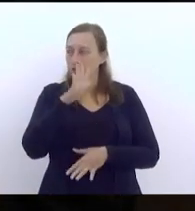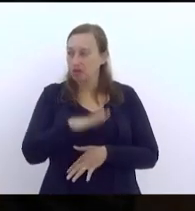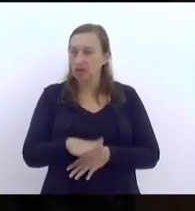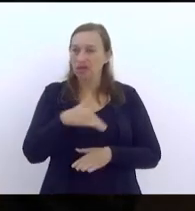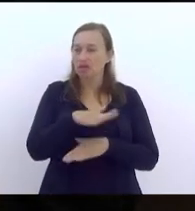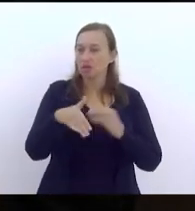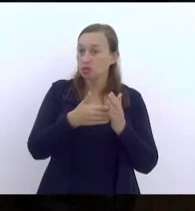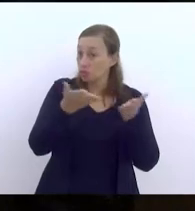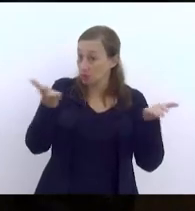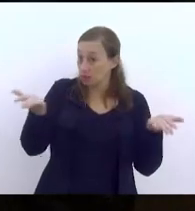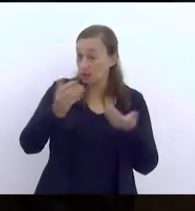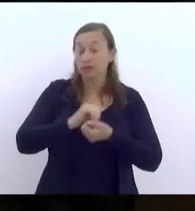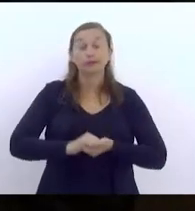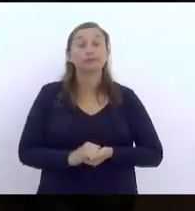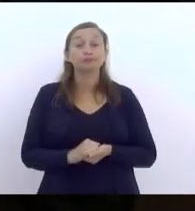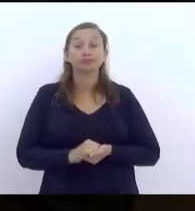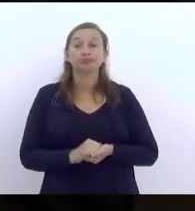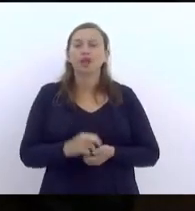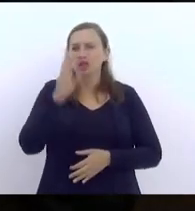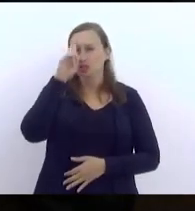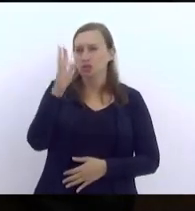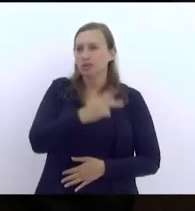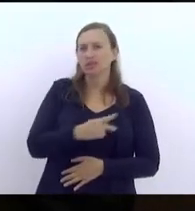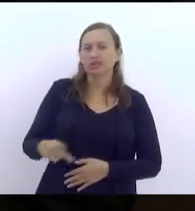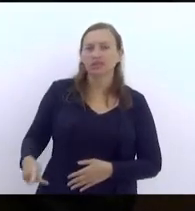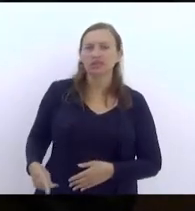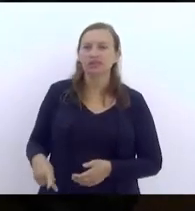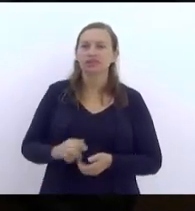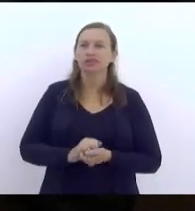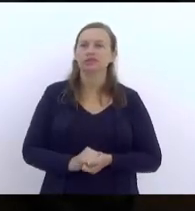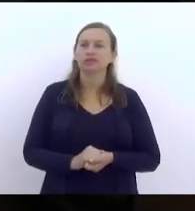Legislativa. Senhor presidente,